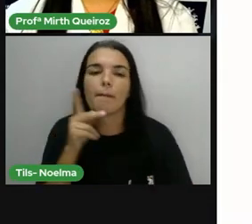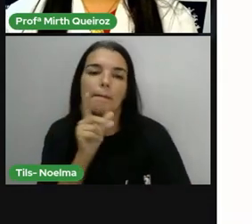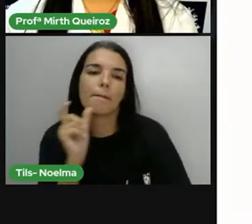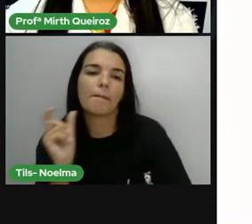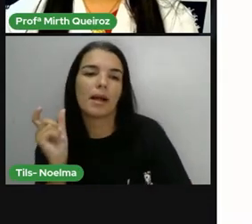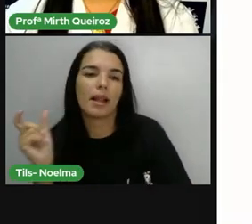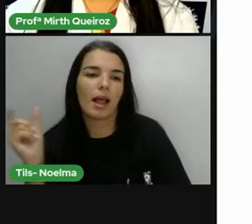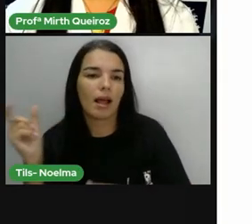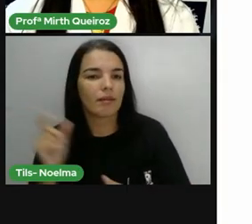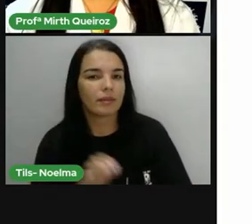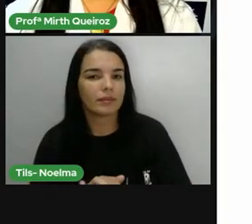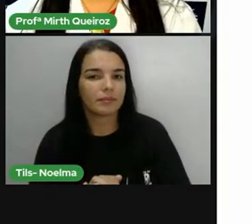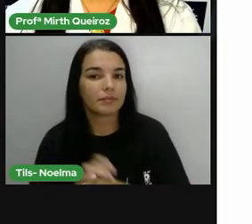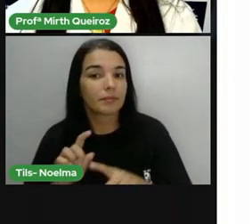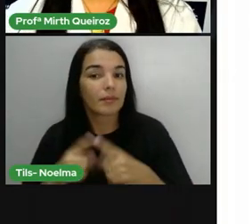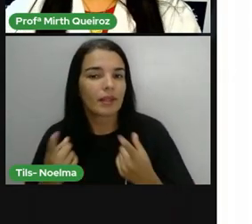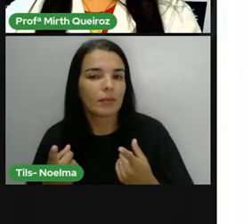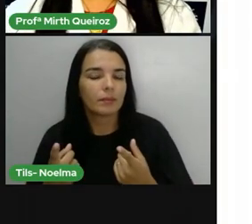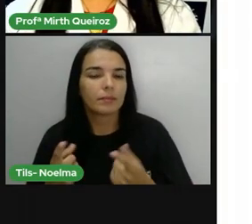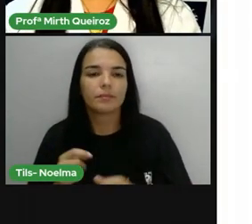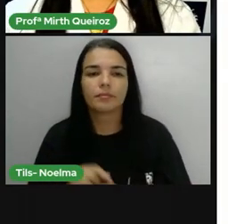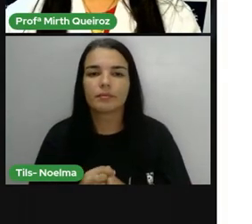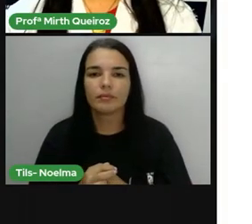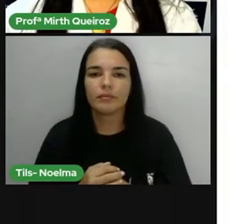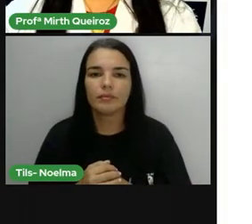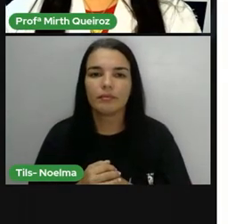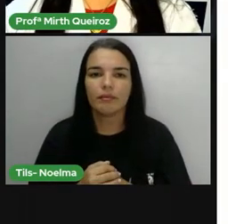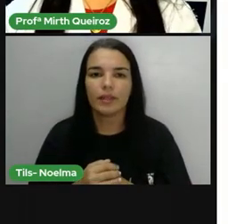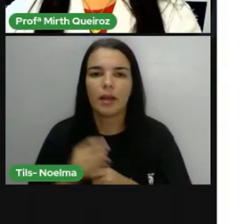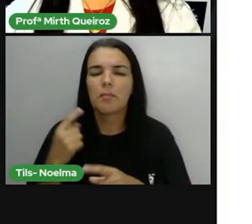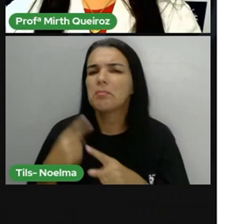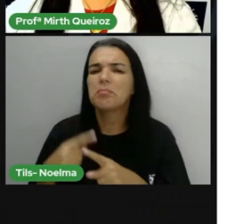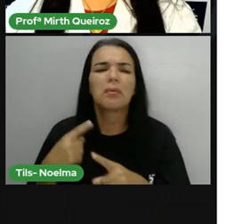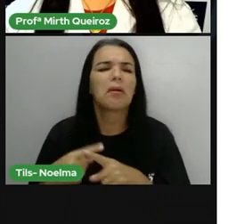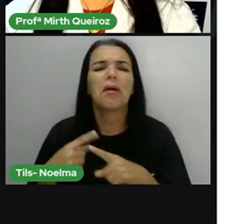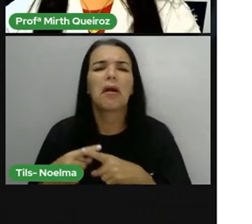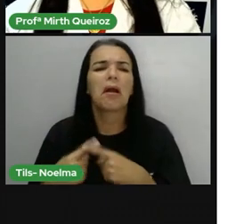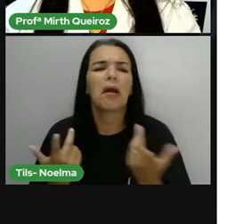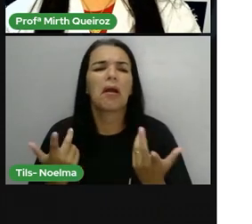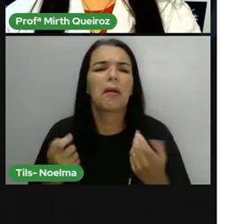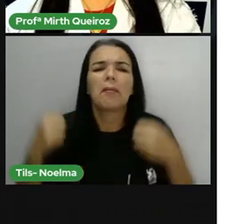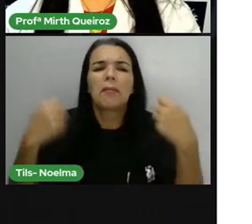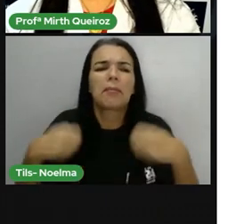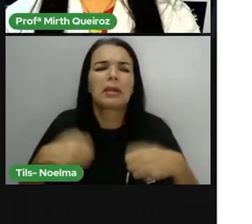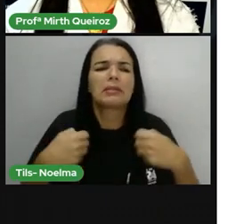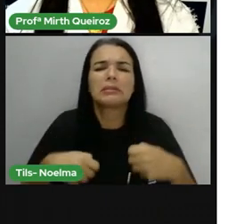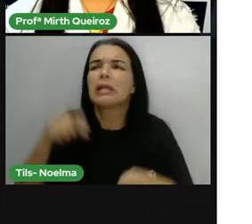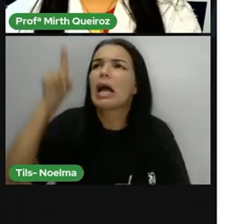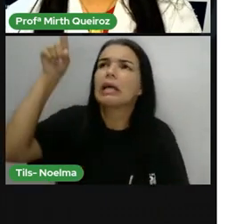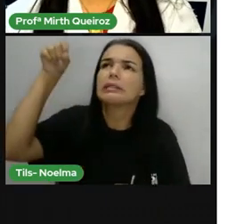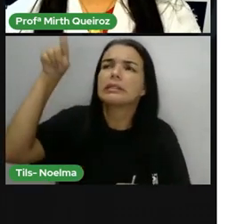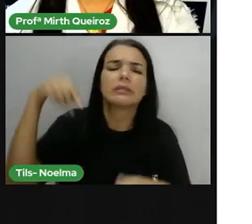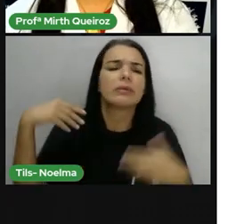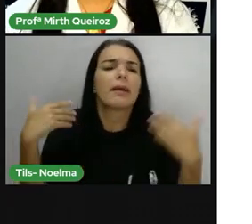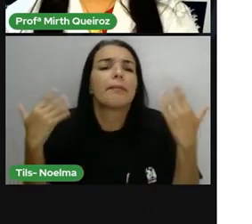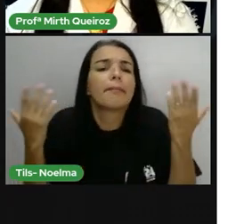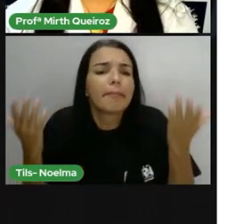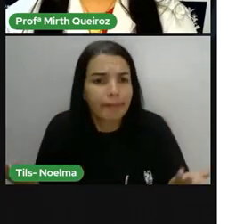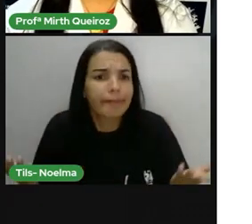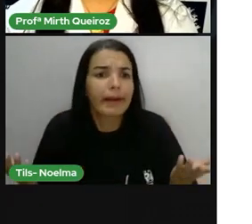aí? Para que as palavras elas devem ser acentuadas? Por